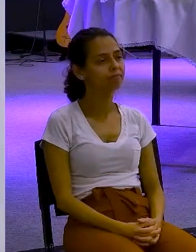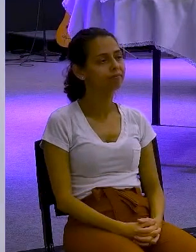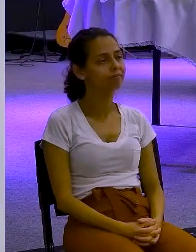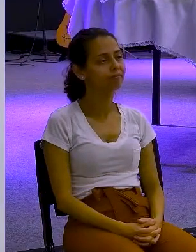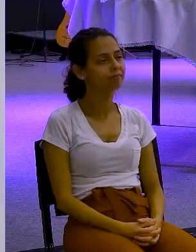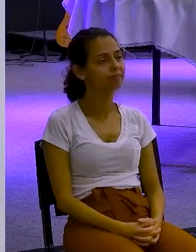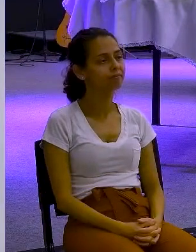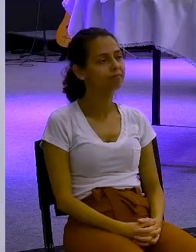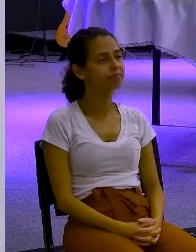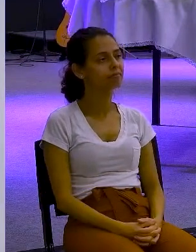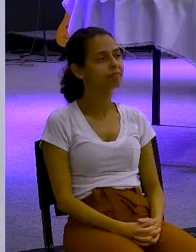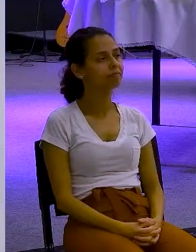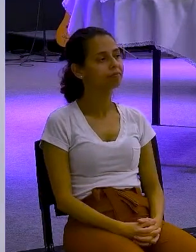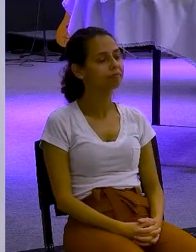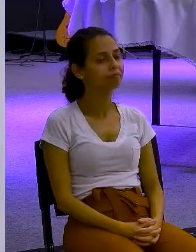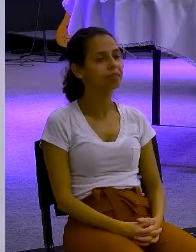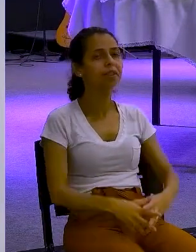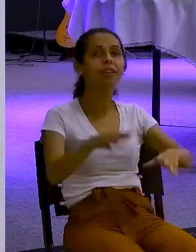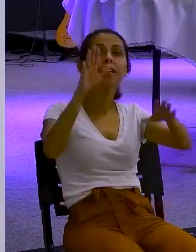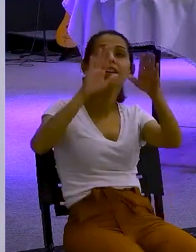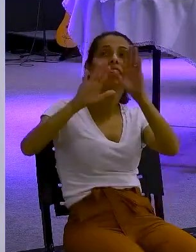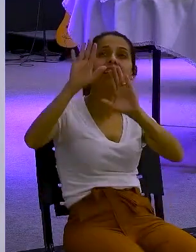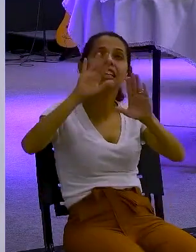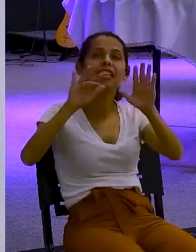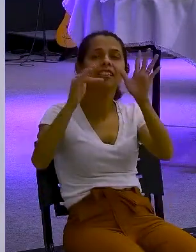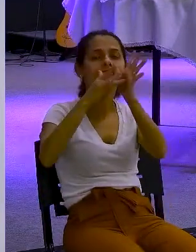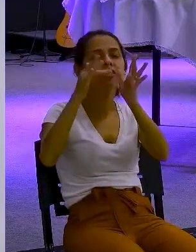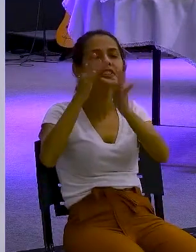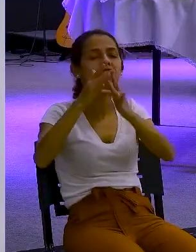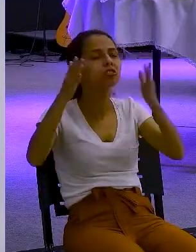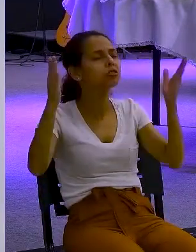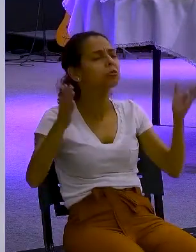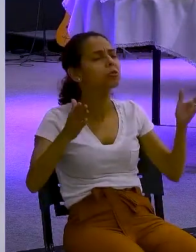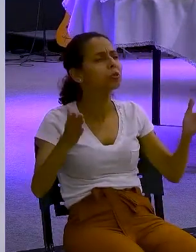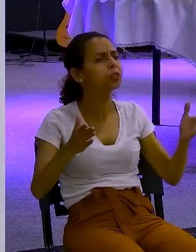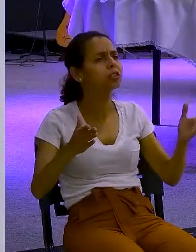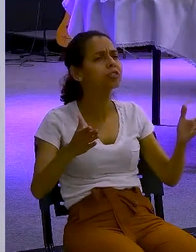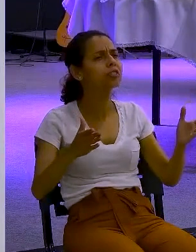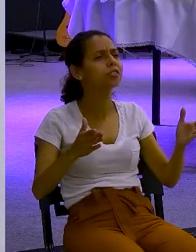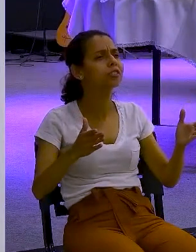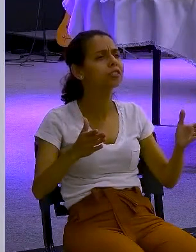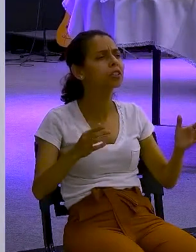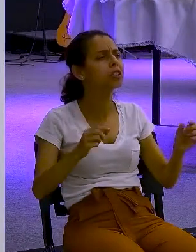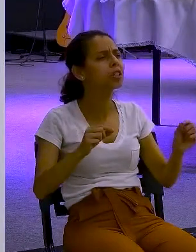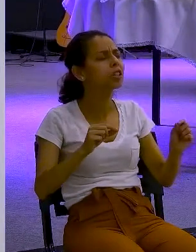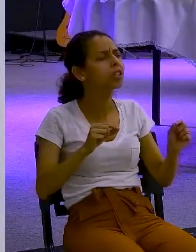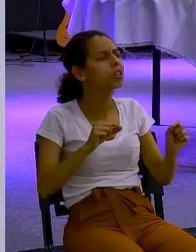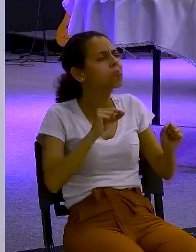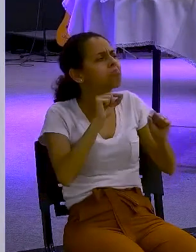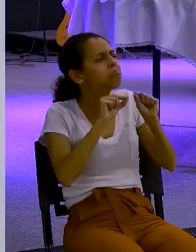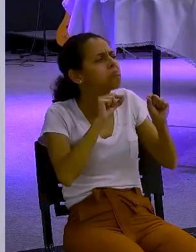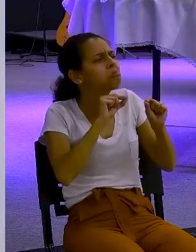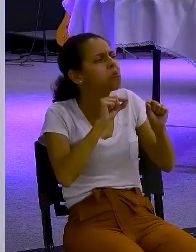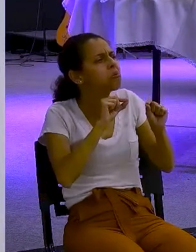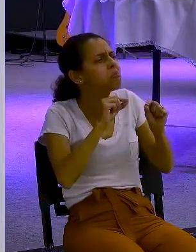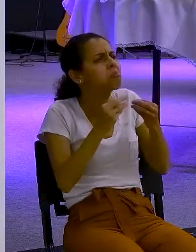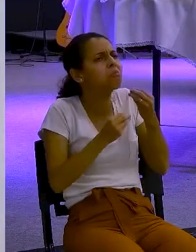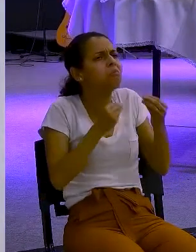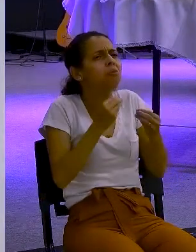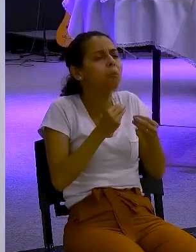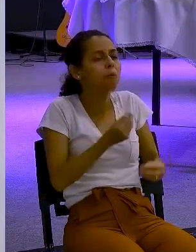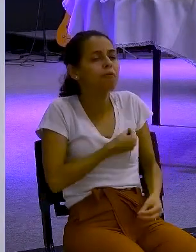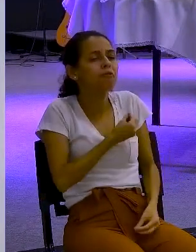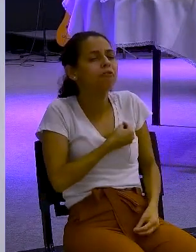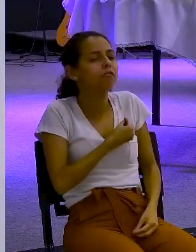Como a presença de Jesus, hoje, aqui e agora, pode ser vivida e experimentada por você.